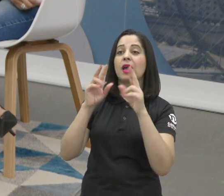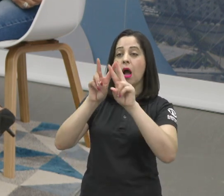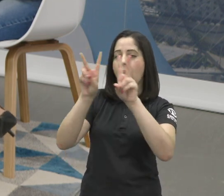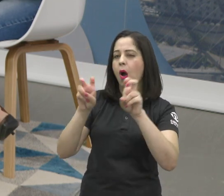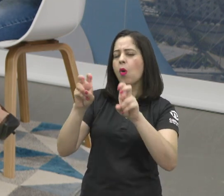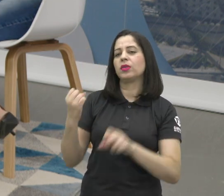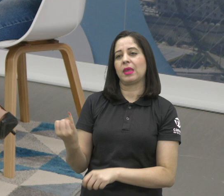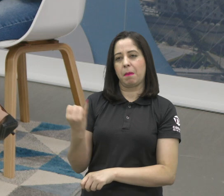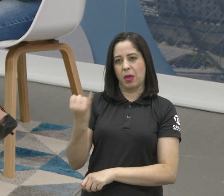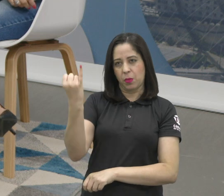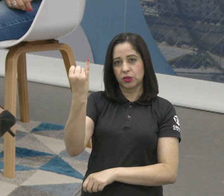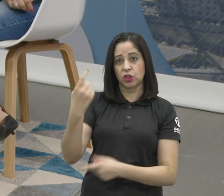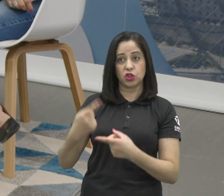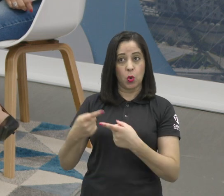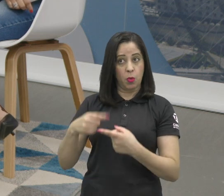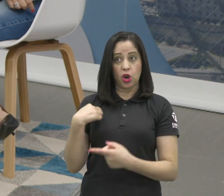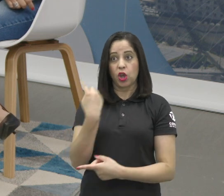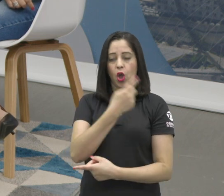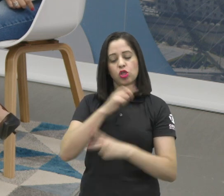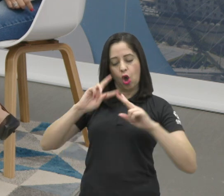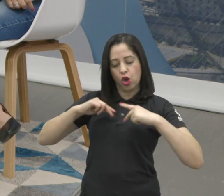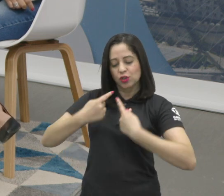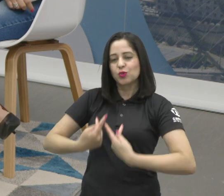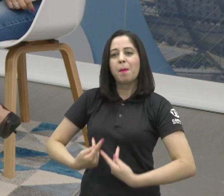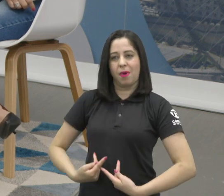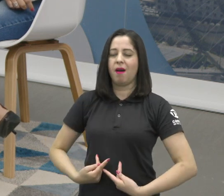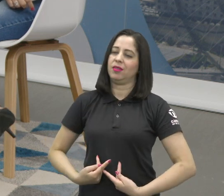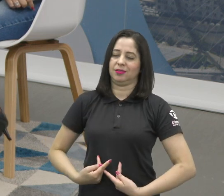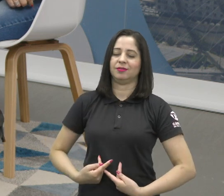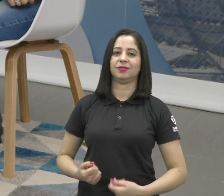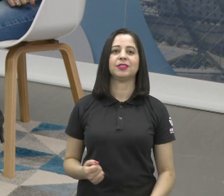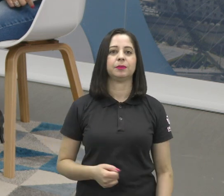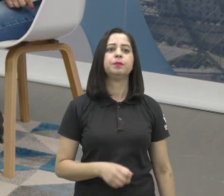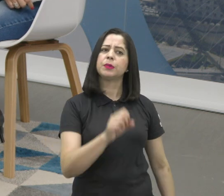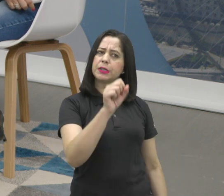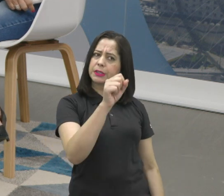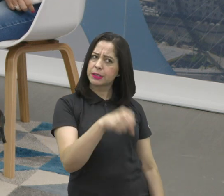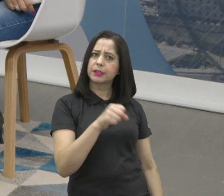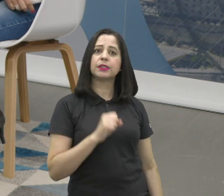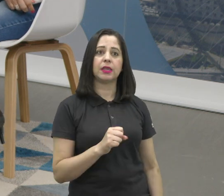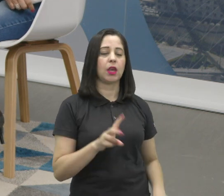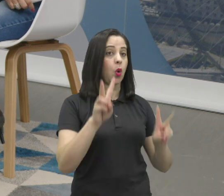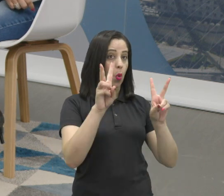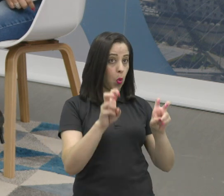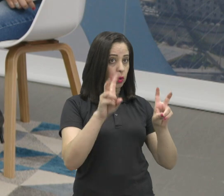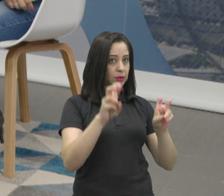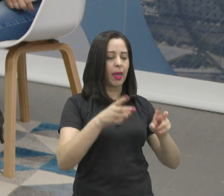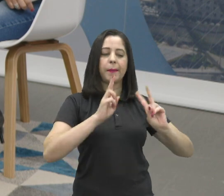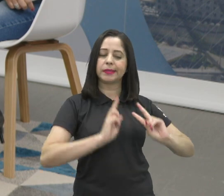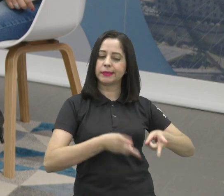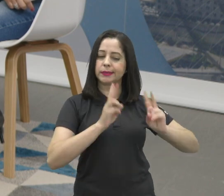nós, enquanto seres humanos. É uma alegria estar aqui. E um tema, que nunca sai de moda, desde que